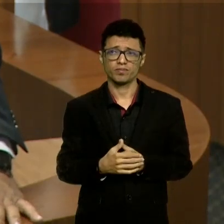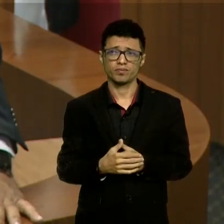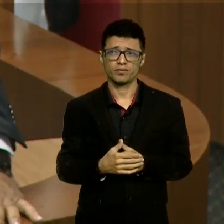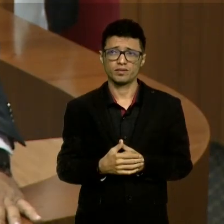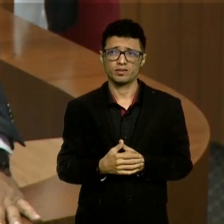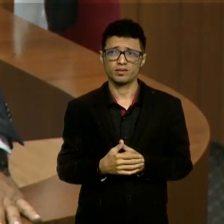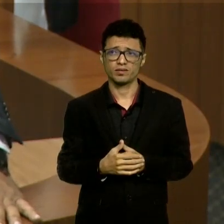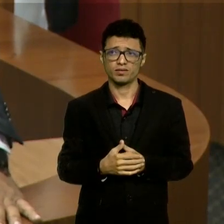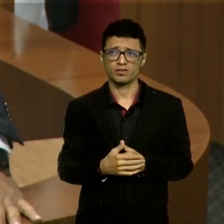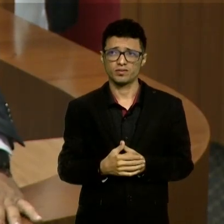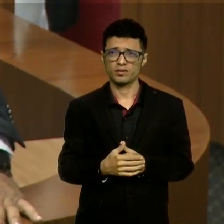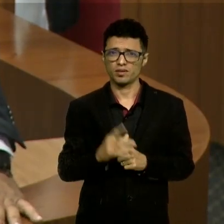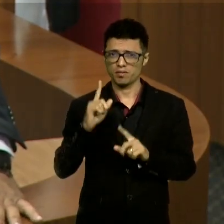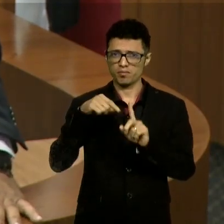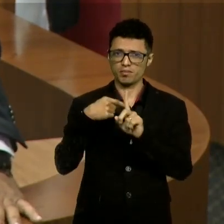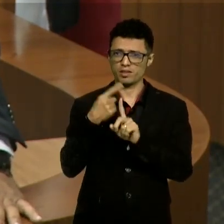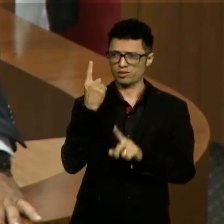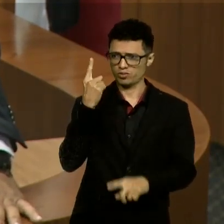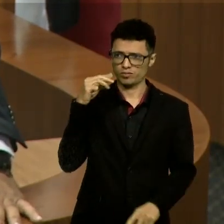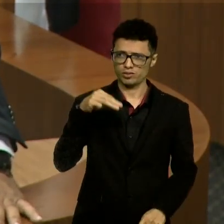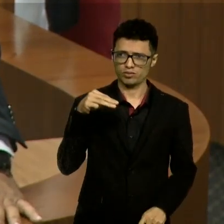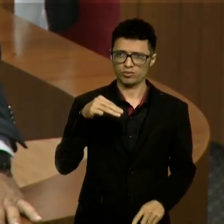Deputado Alberto Costa, por um minuto, por gentileza.